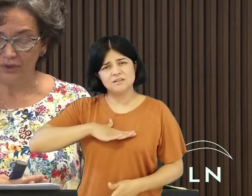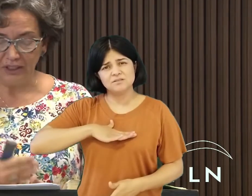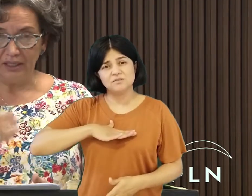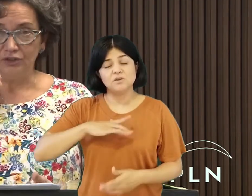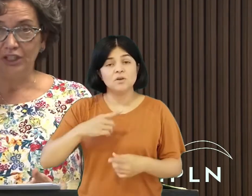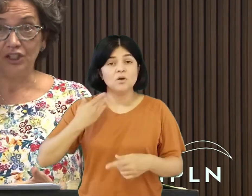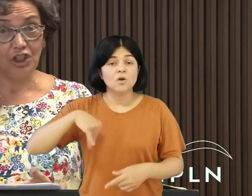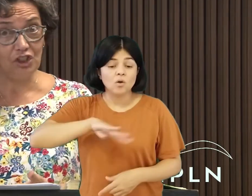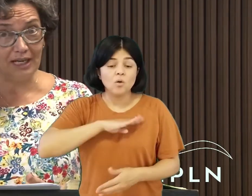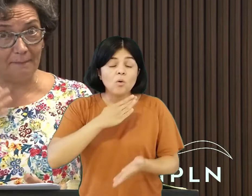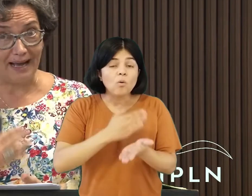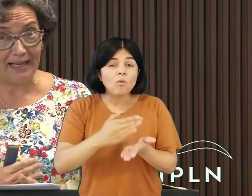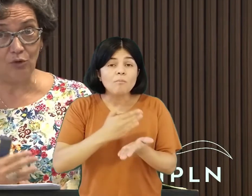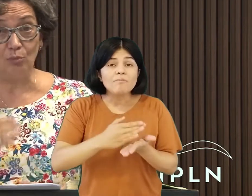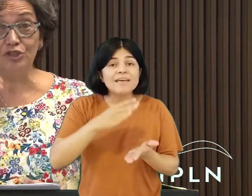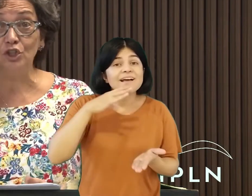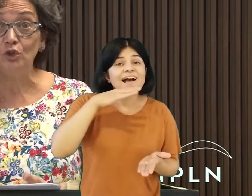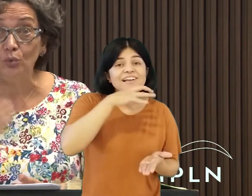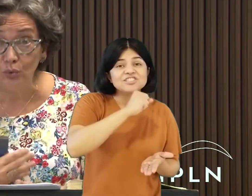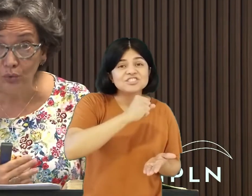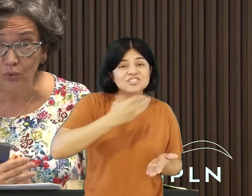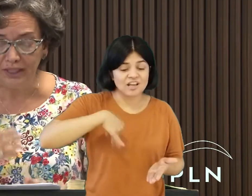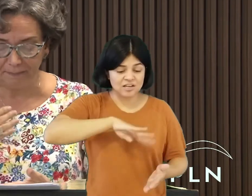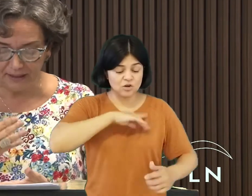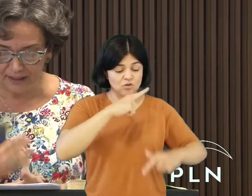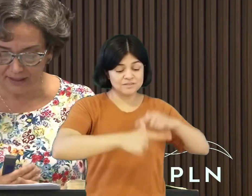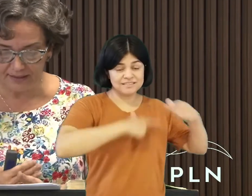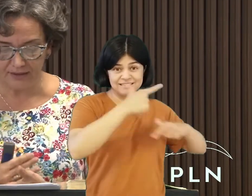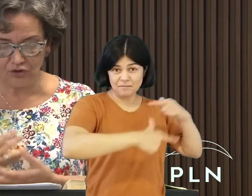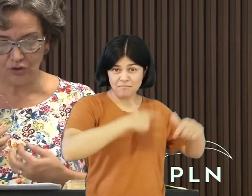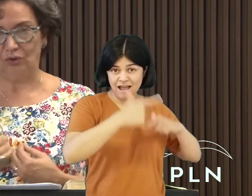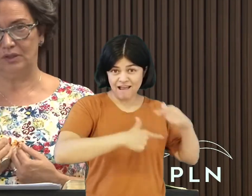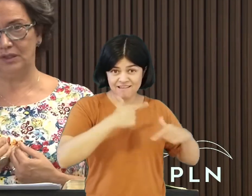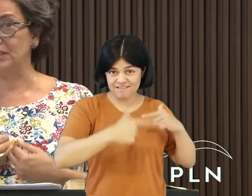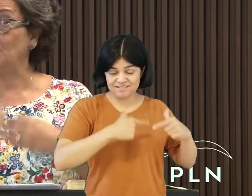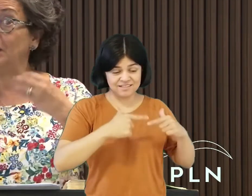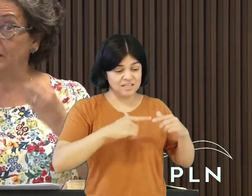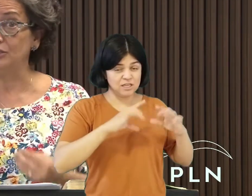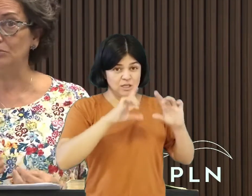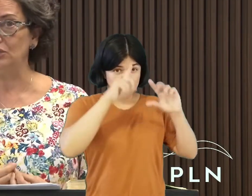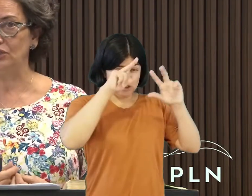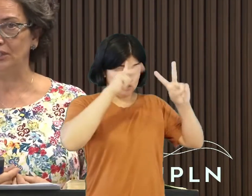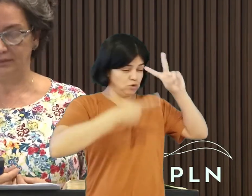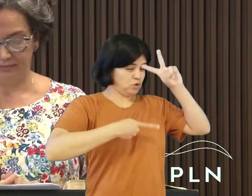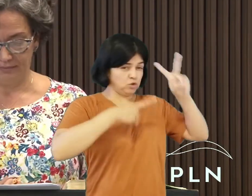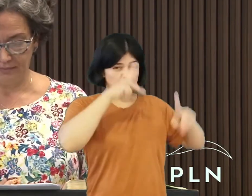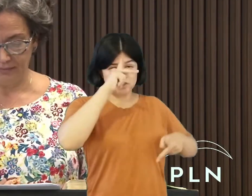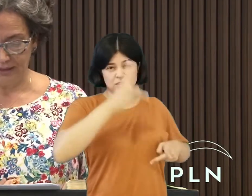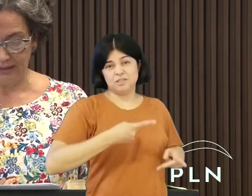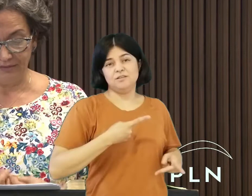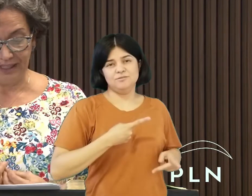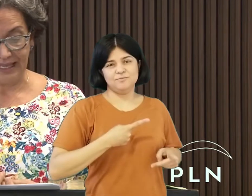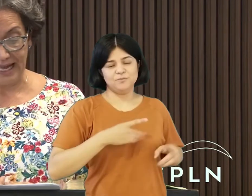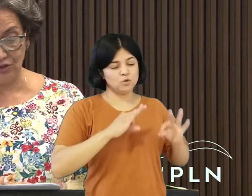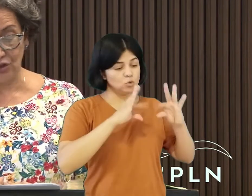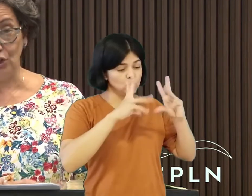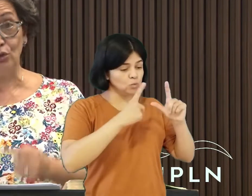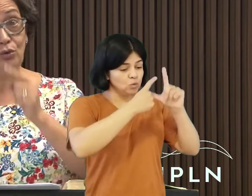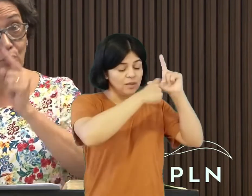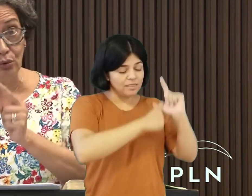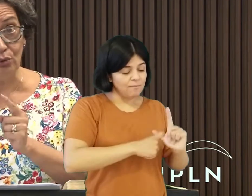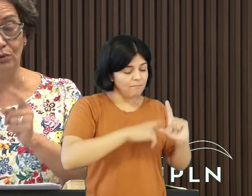ilusão de que a gente trabalha como se tudo dependesse de nós. Isso é uma grande mentira. Na